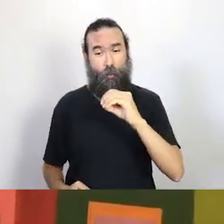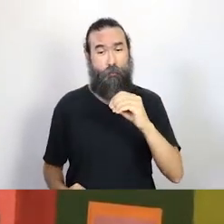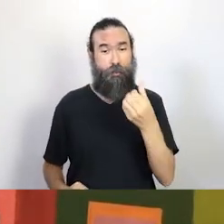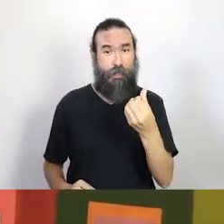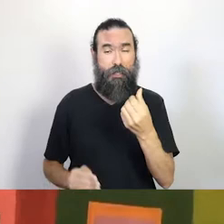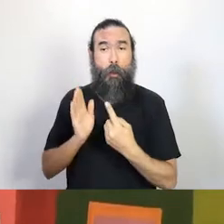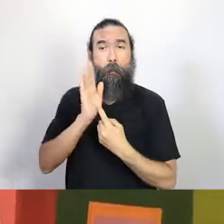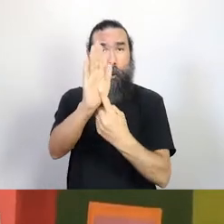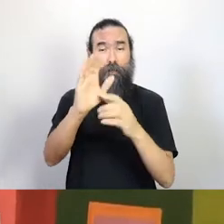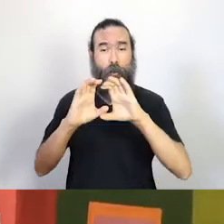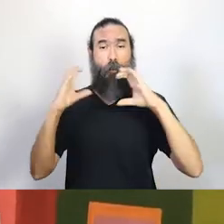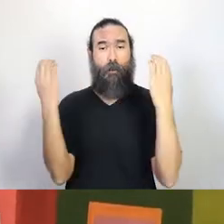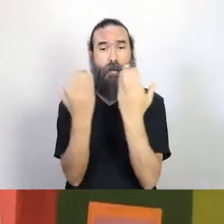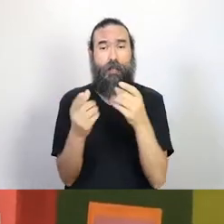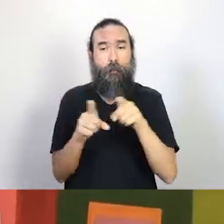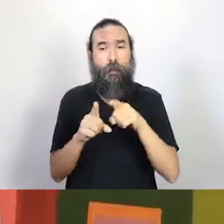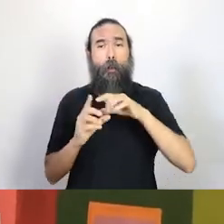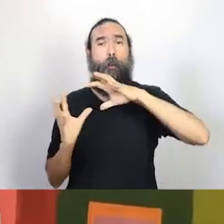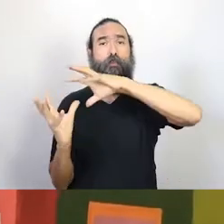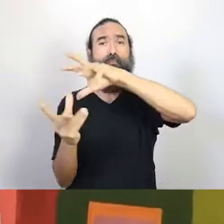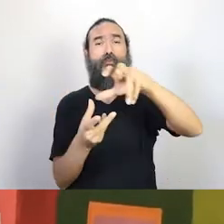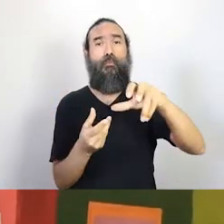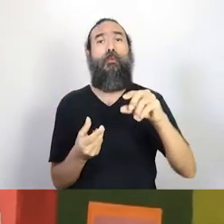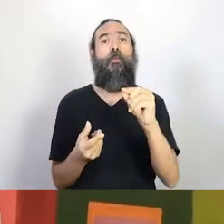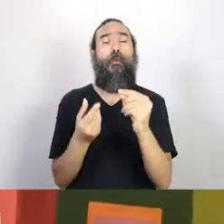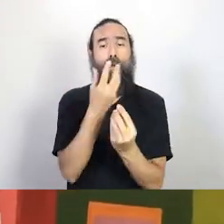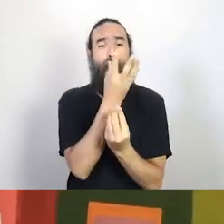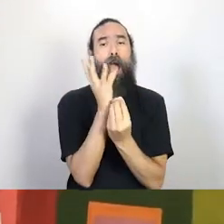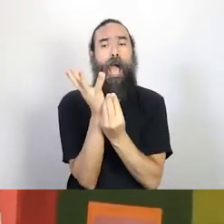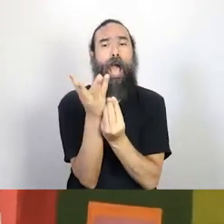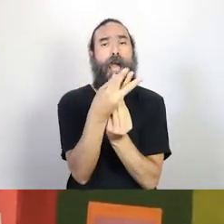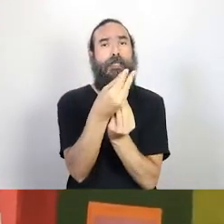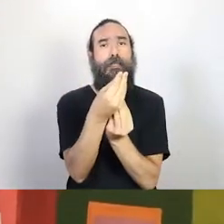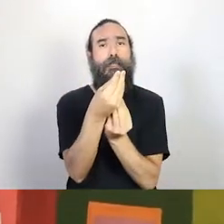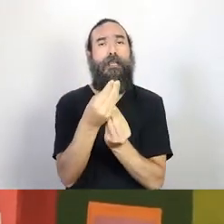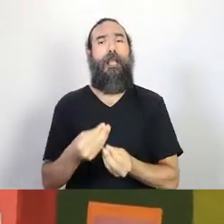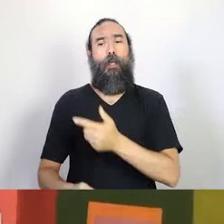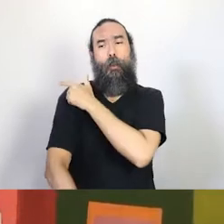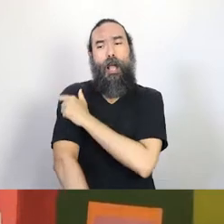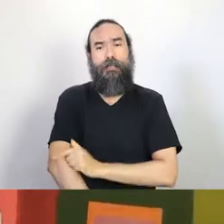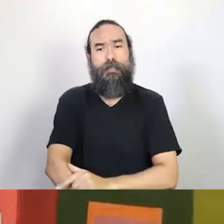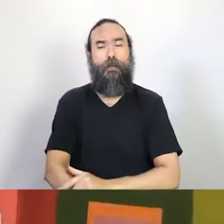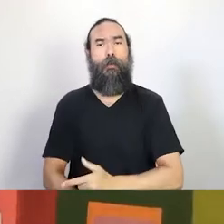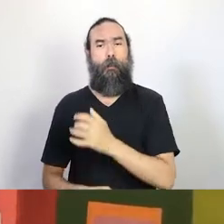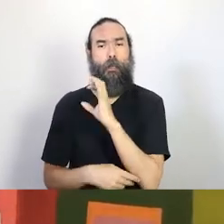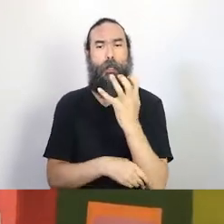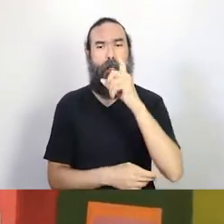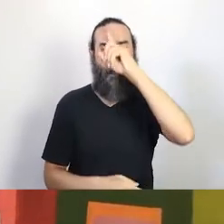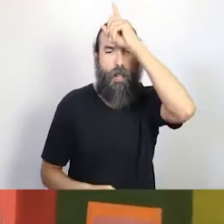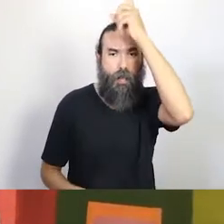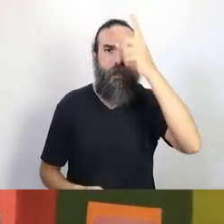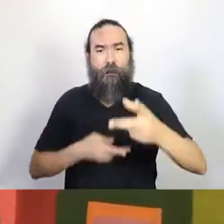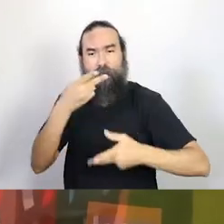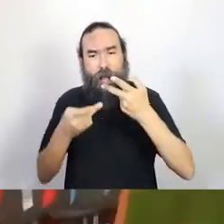para a comunidade e para o mundo a arte, a educação, o meio ambiente, sobre bichos, flores,